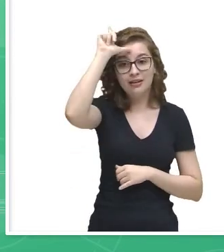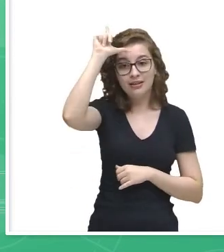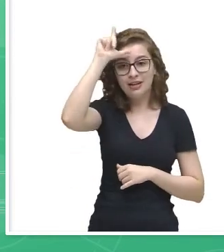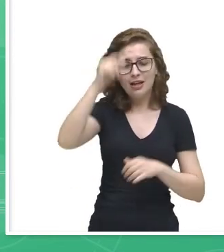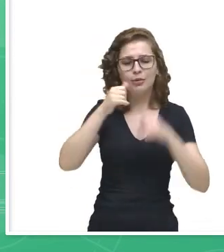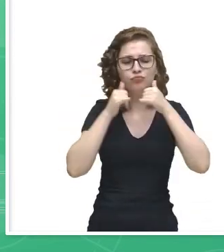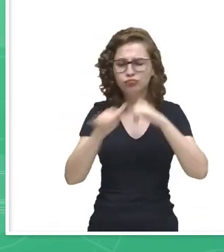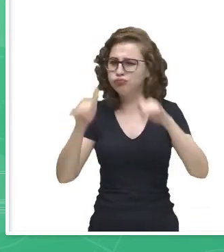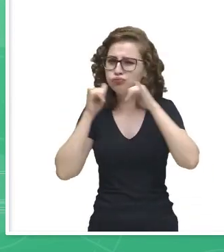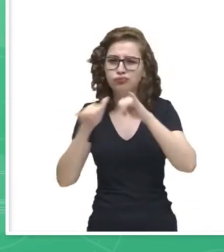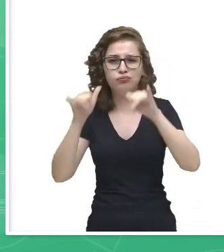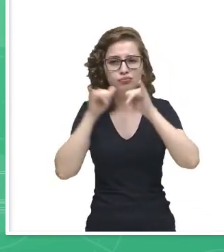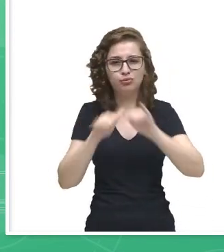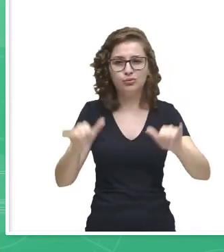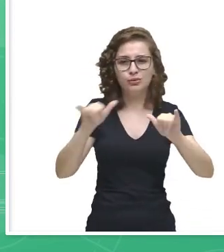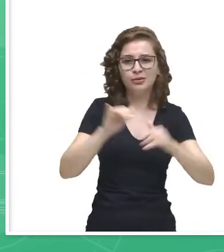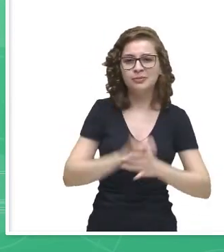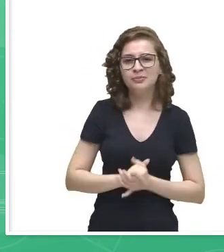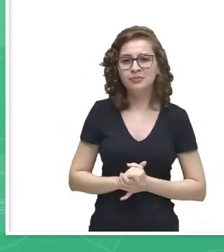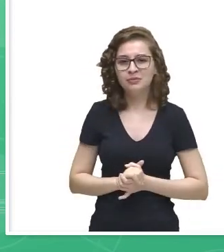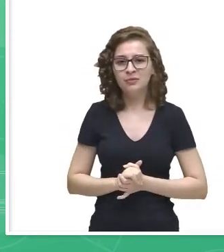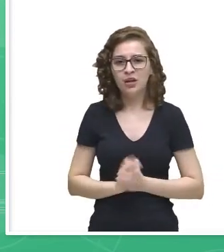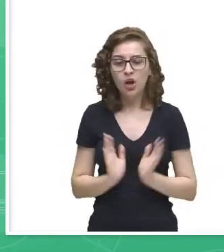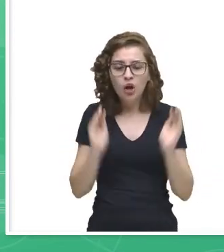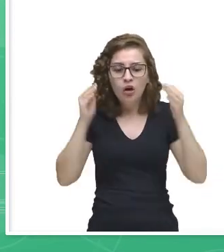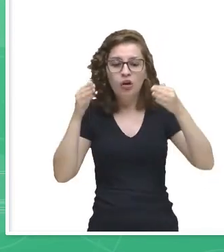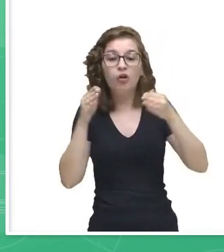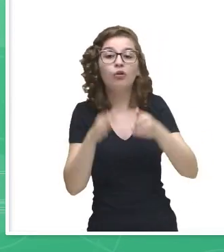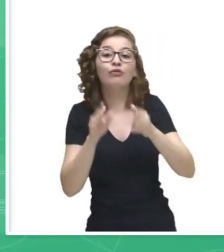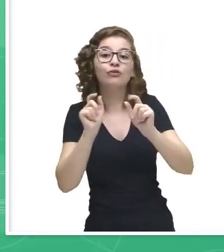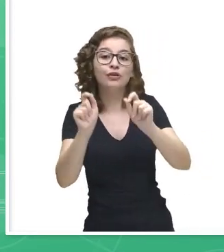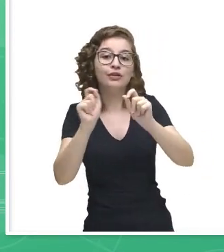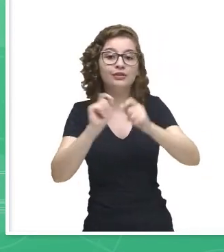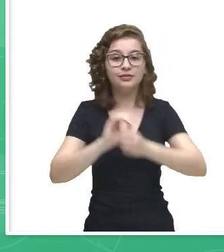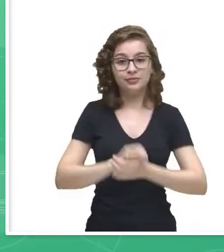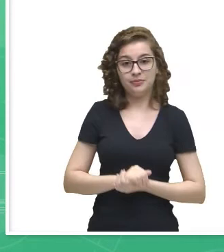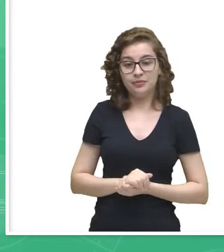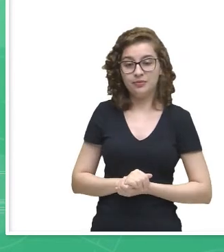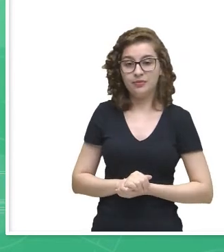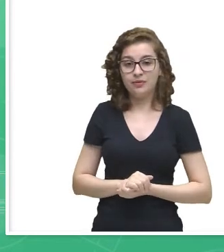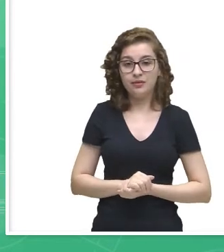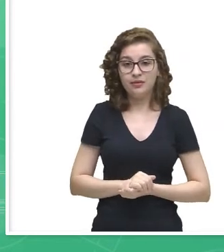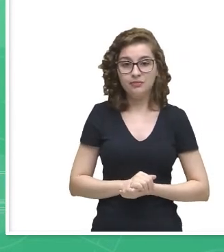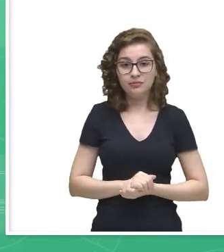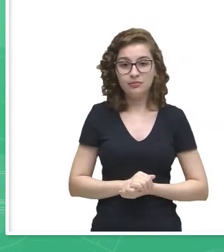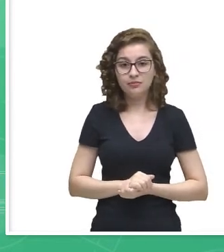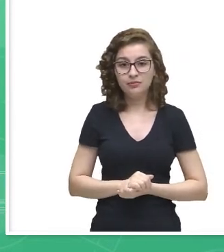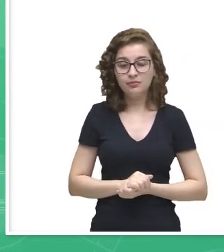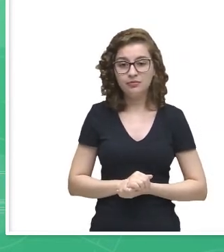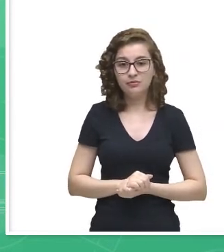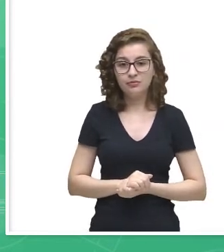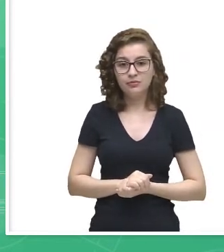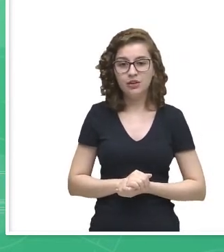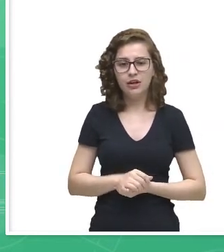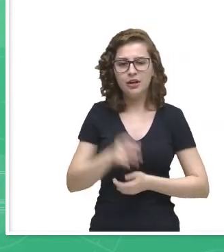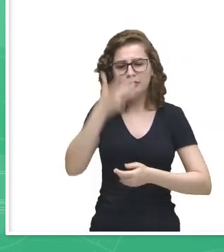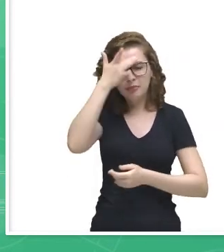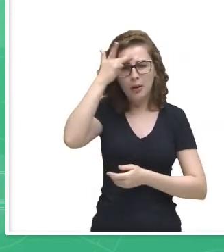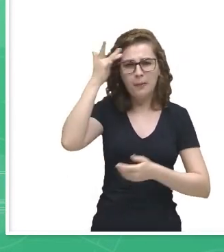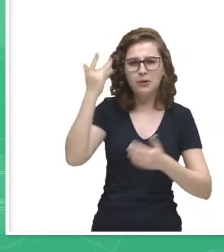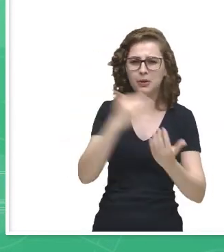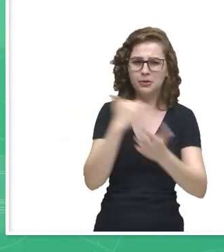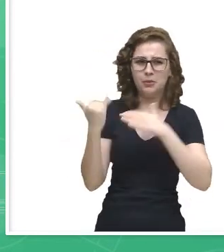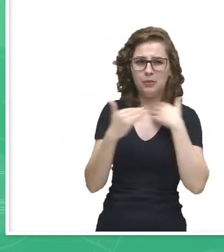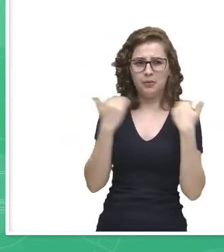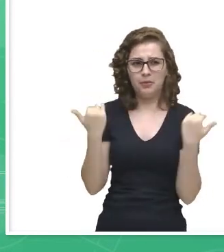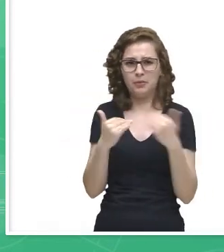naquela época, um alvo que eles escolheram, que acabou levando a um dos grandes genocídios, né, assassinatos de